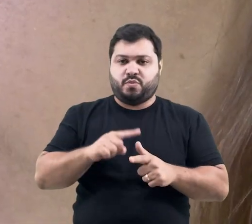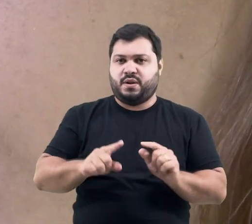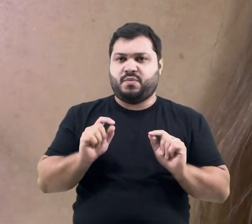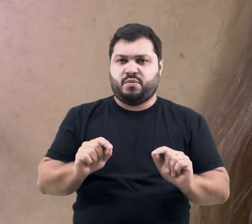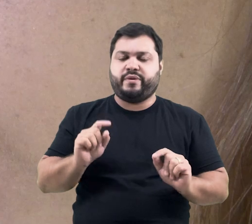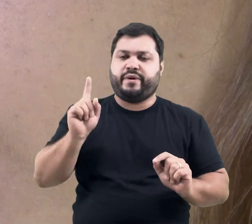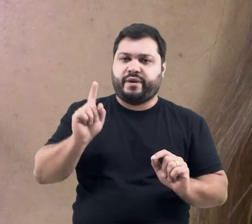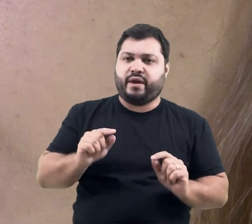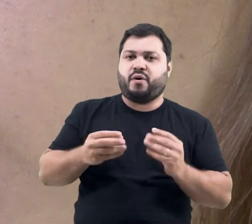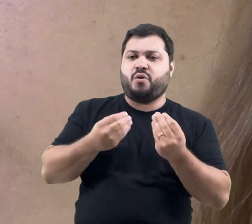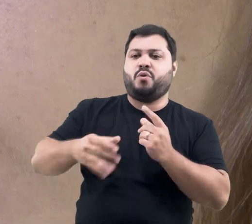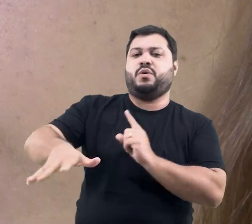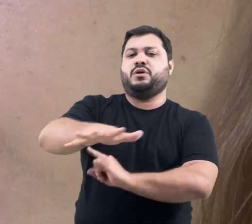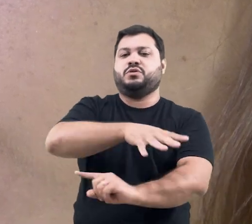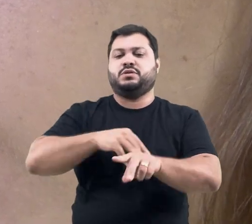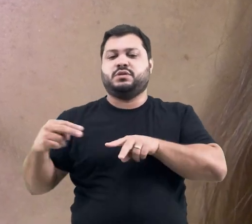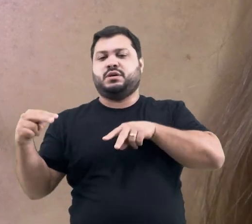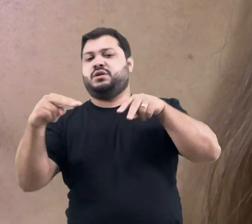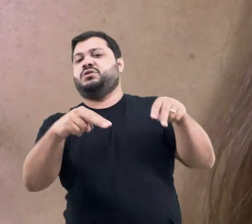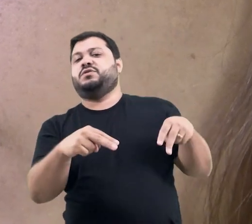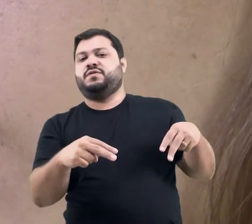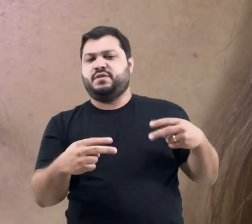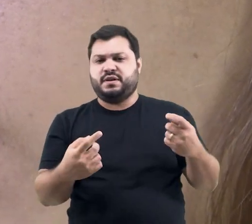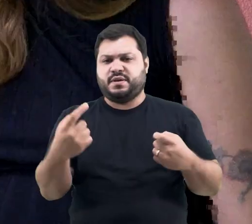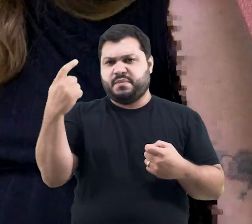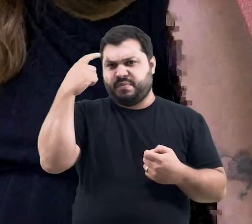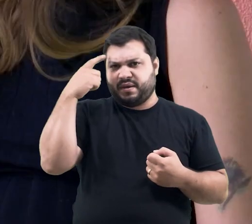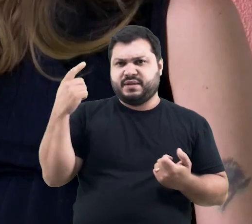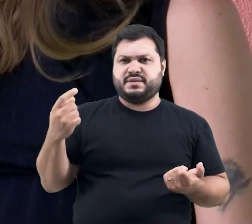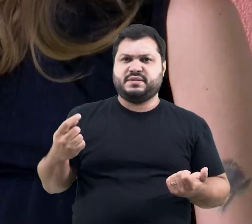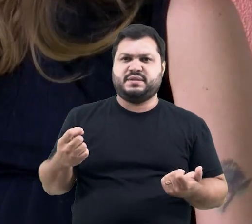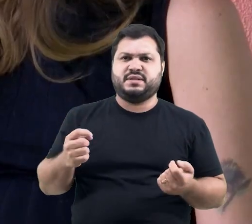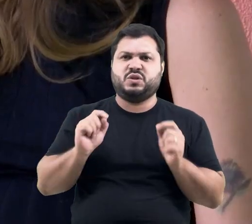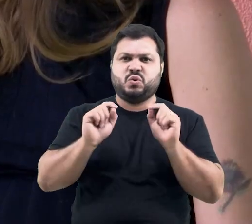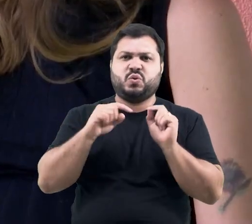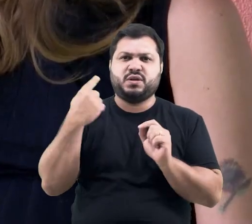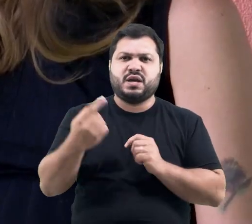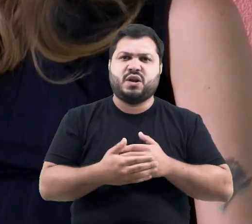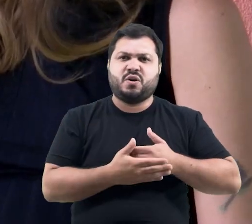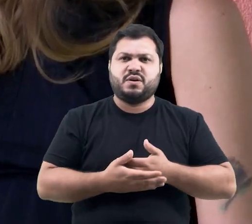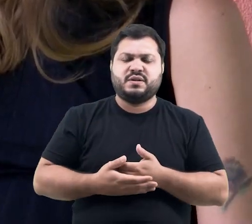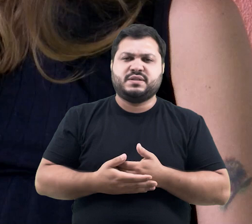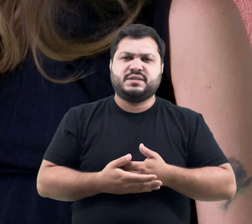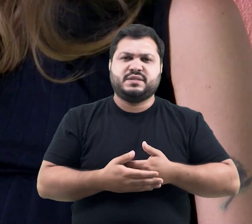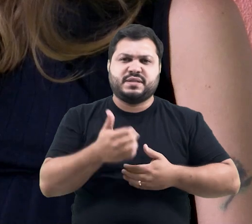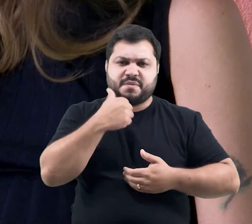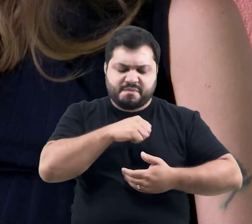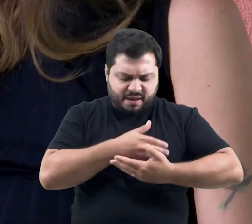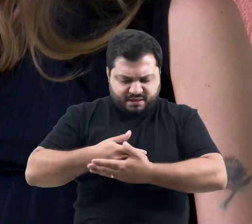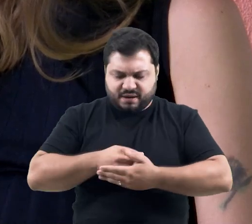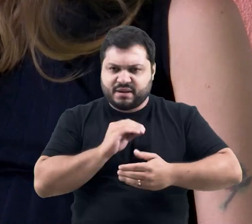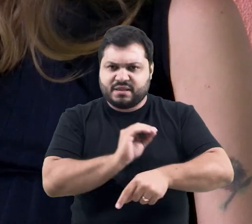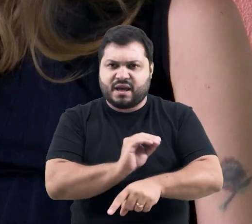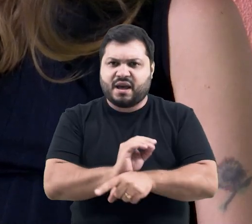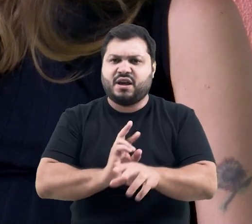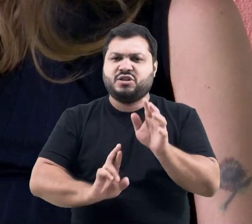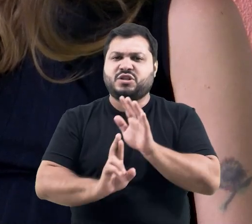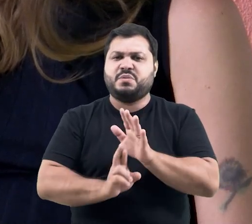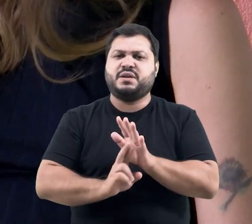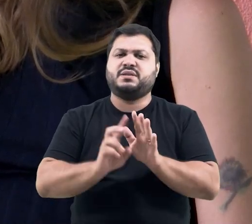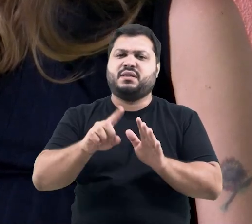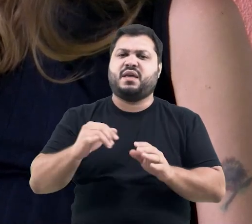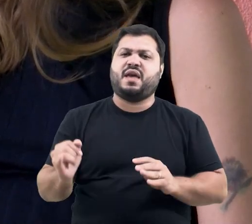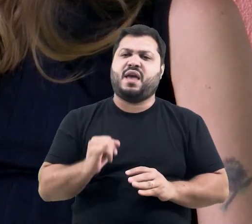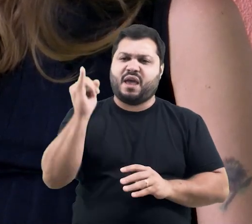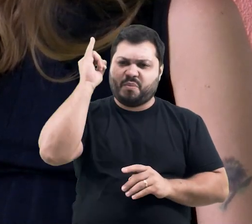problema ainda é como a sociedade as enxerga. Pensando assim no que a nossa maternidade representa, eu acho